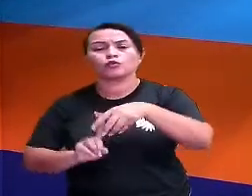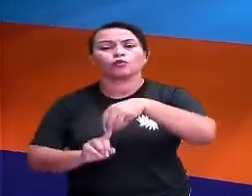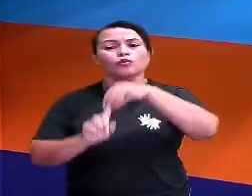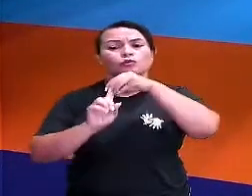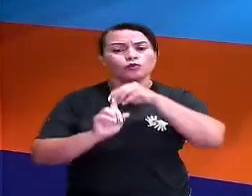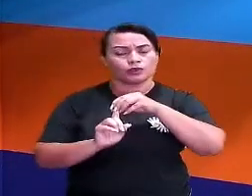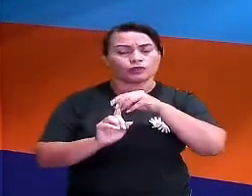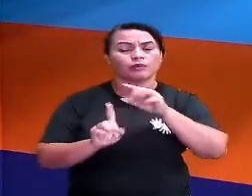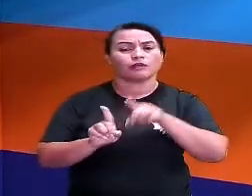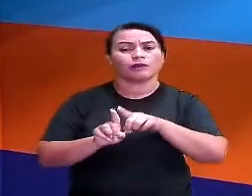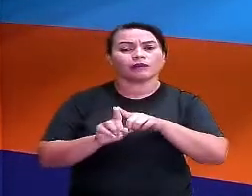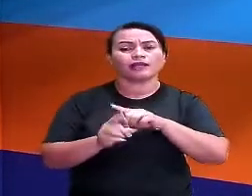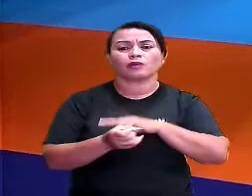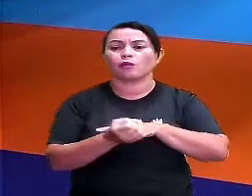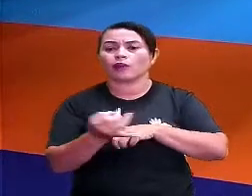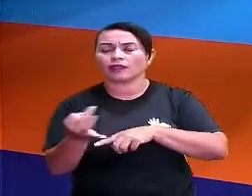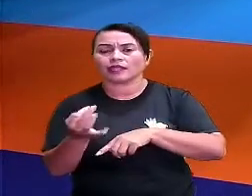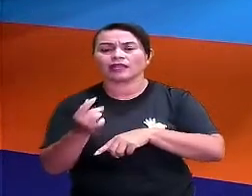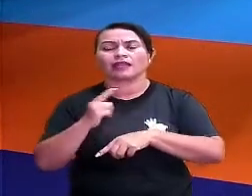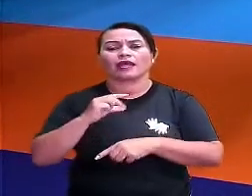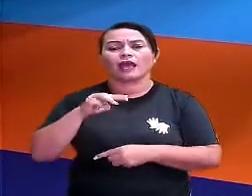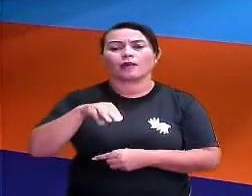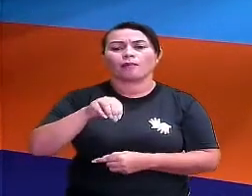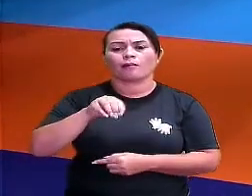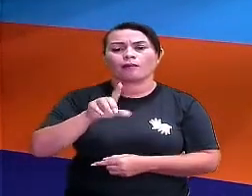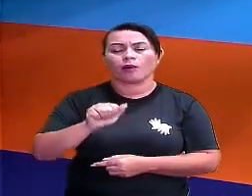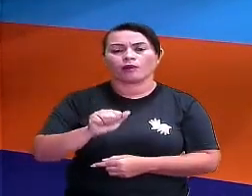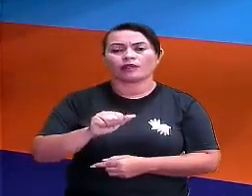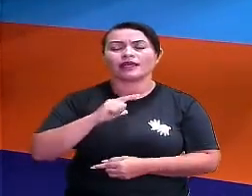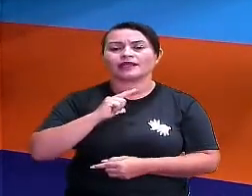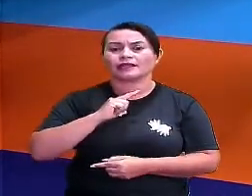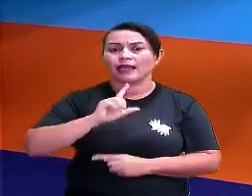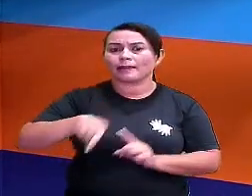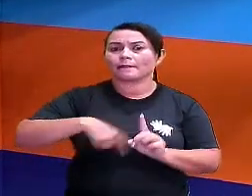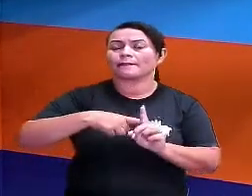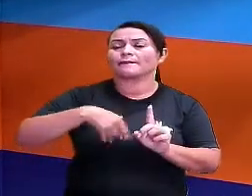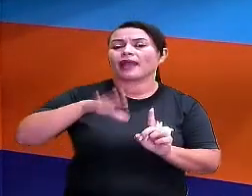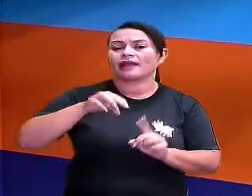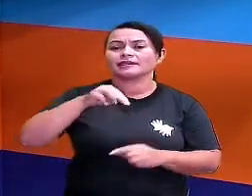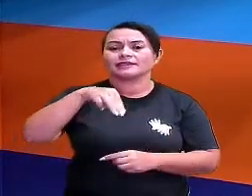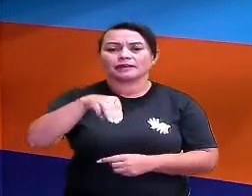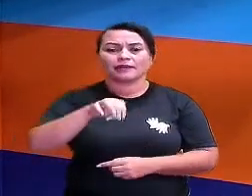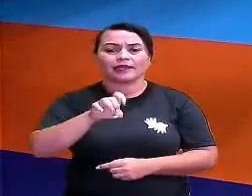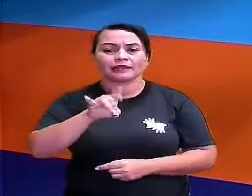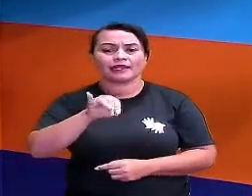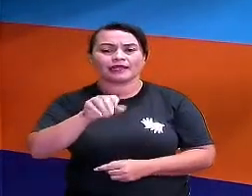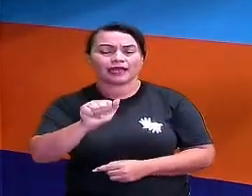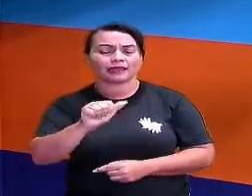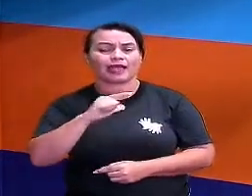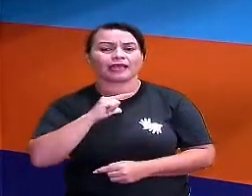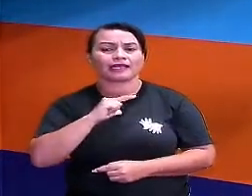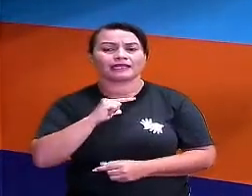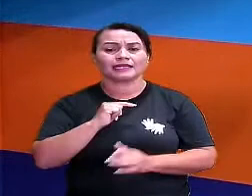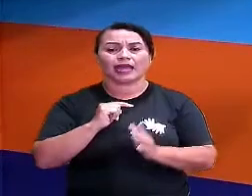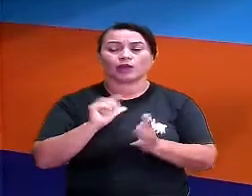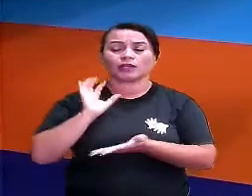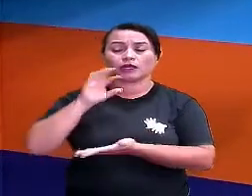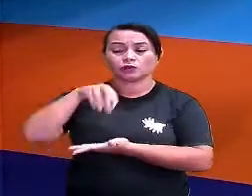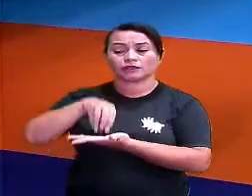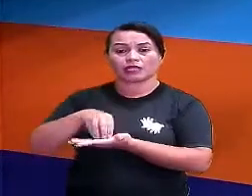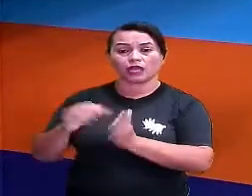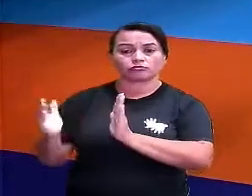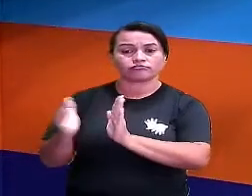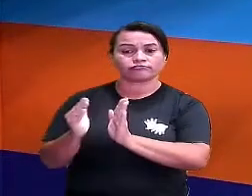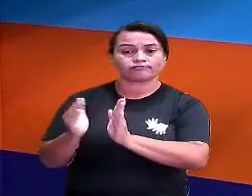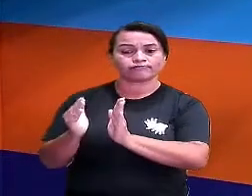A moda é o valor com maior frequência absoluta em um conjunto. A mediana é o valor que está posicionado no centro do